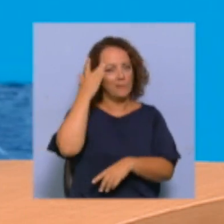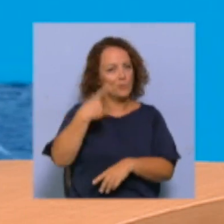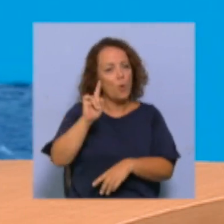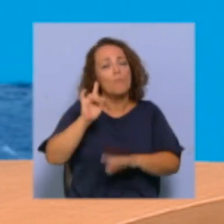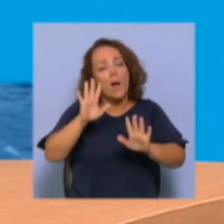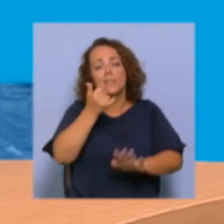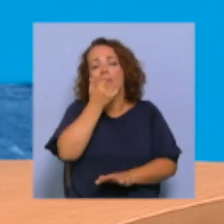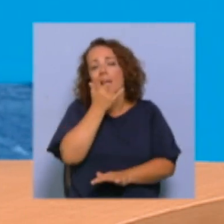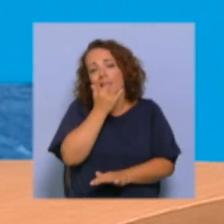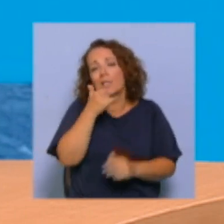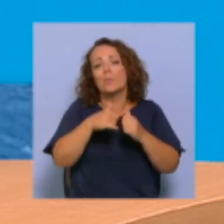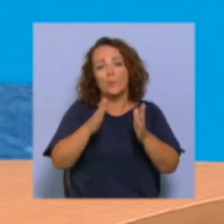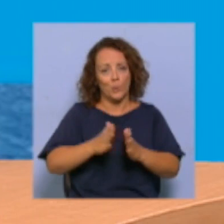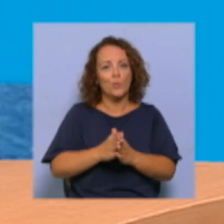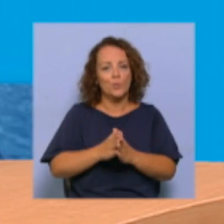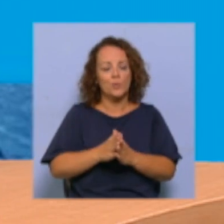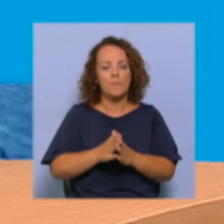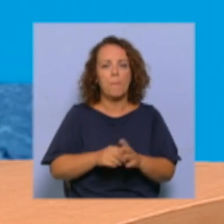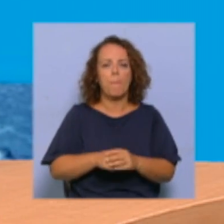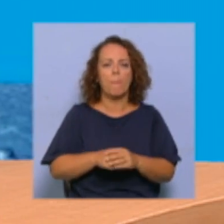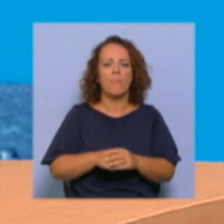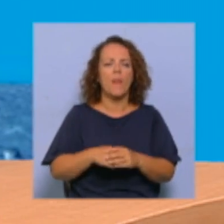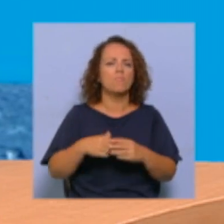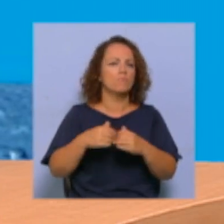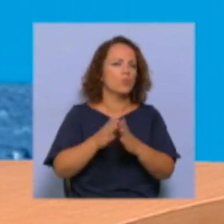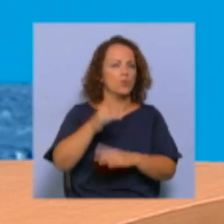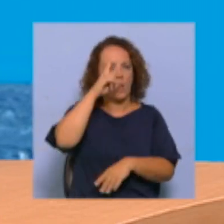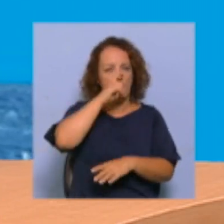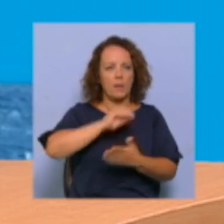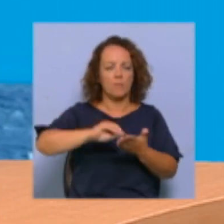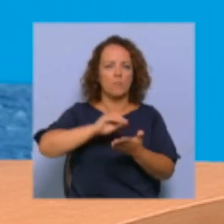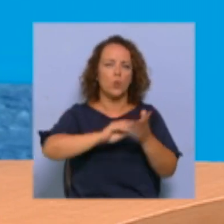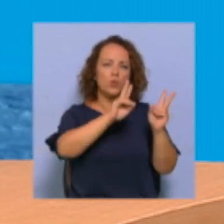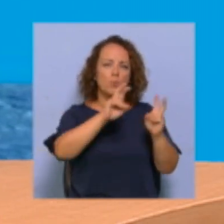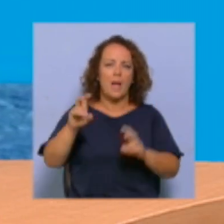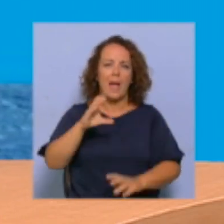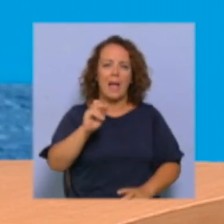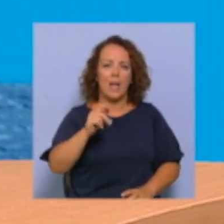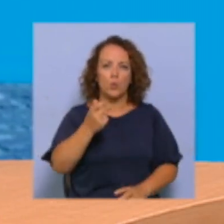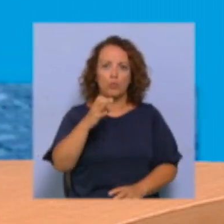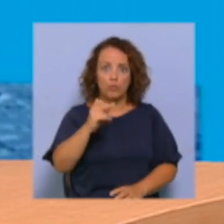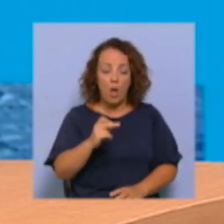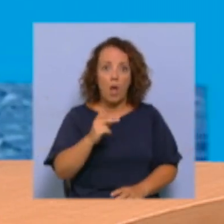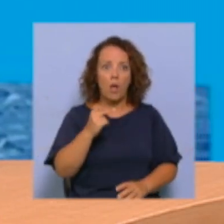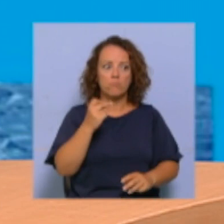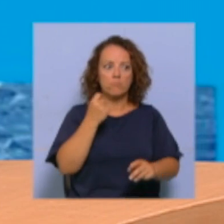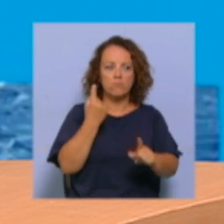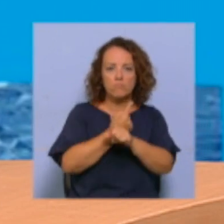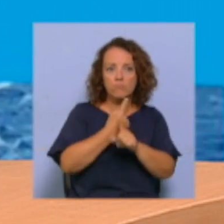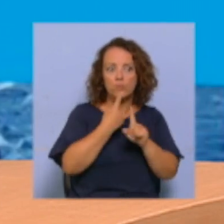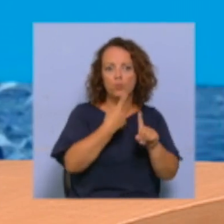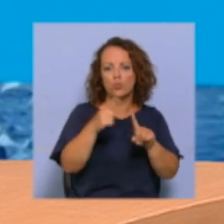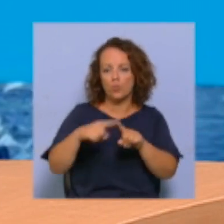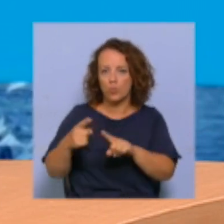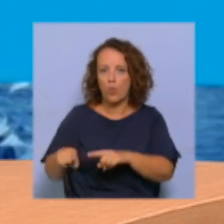eu penso que muitos de nós nos lembramos dos trabalhos que foram feitos sobre a cartucha, foram vários, escolher um deles não foi fácil. O ano